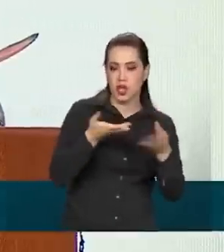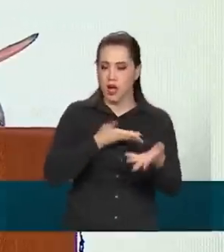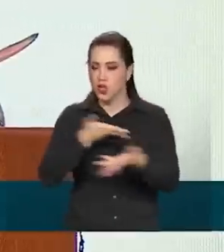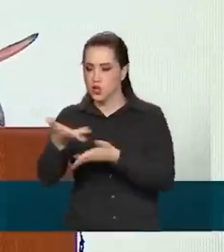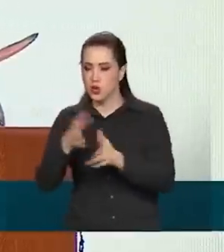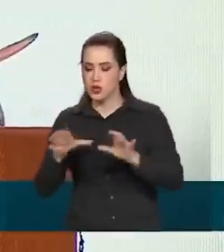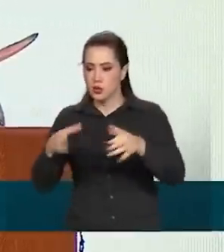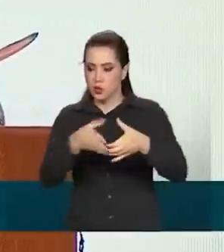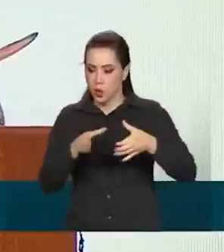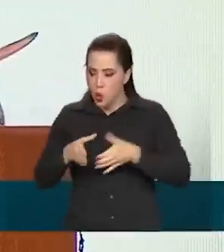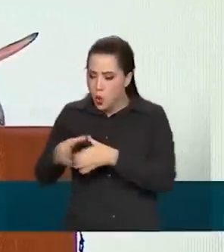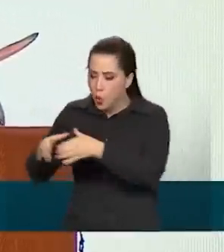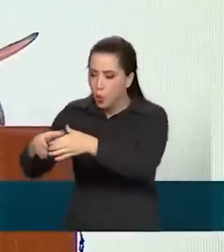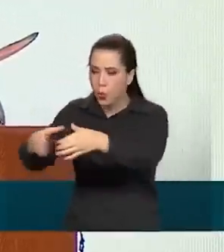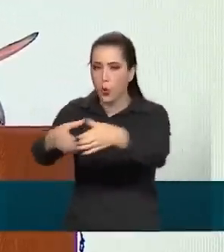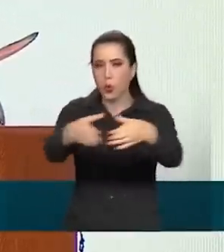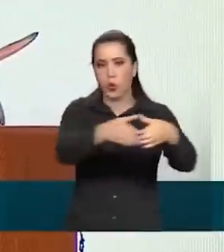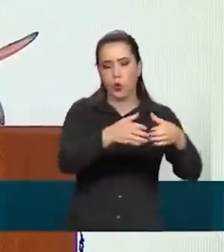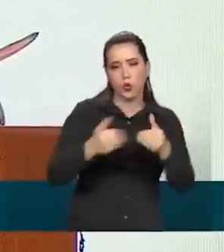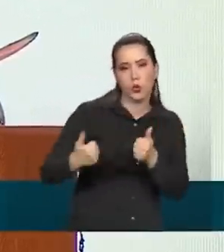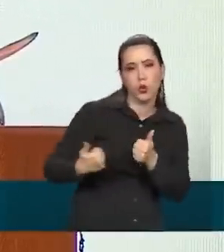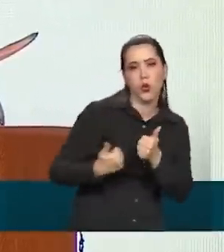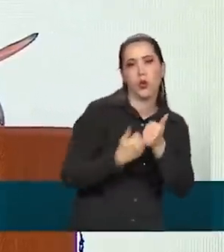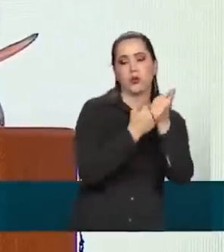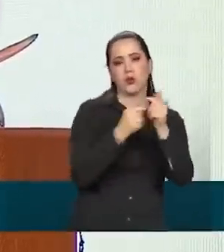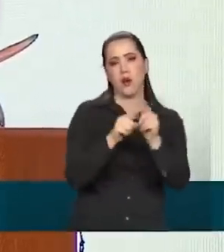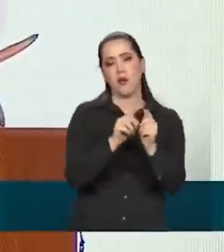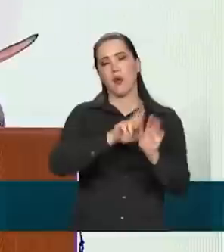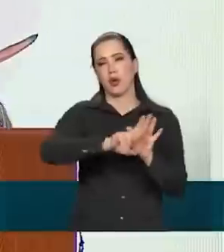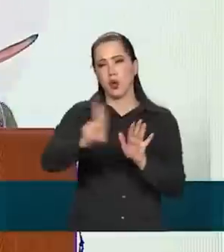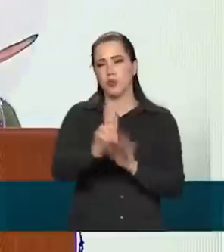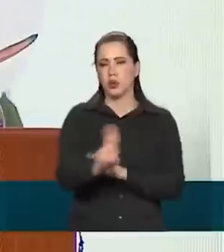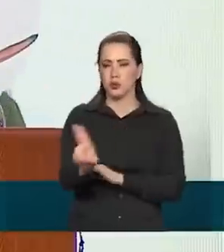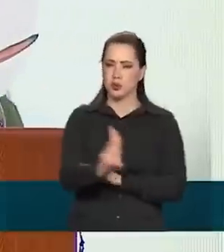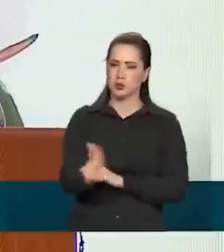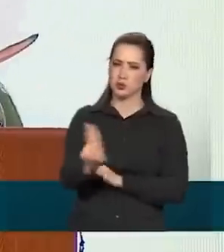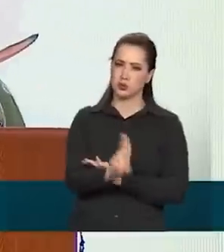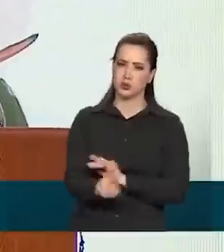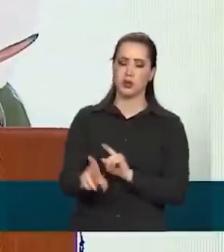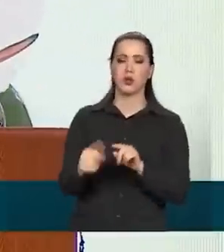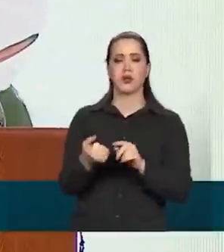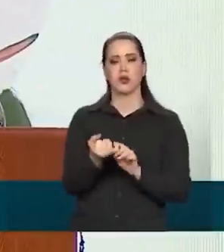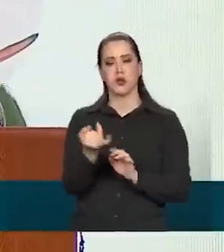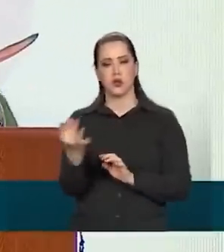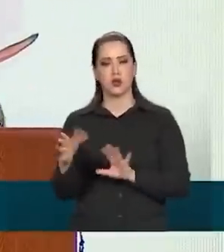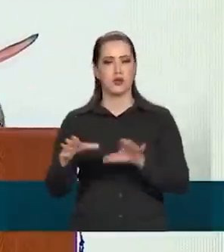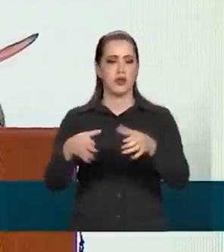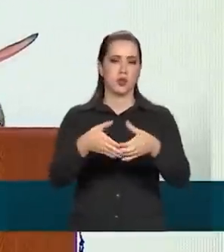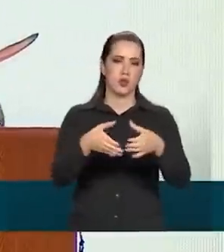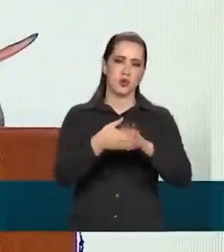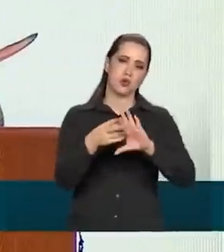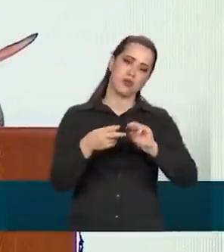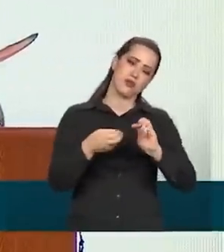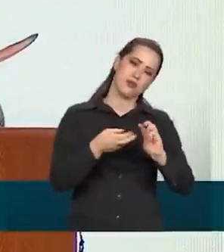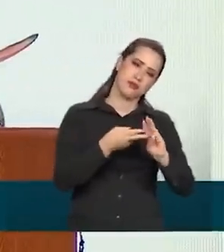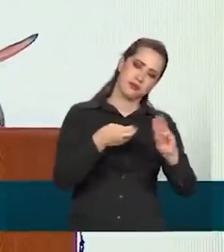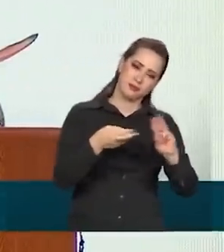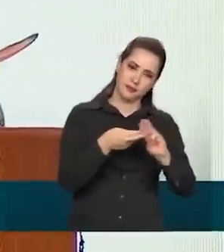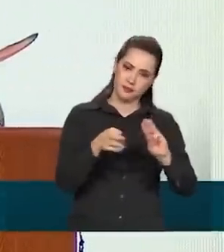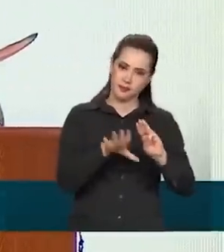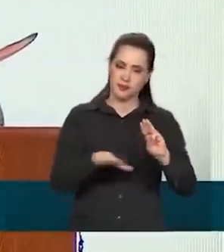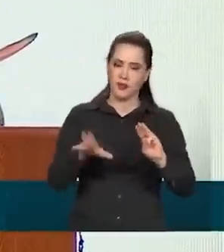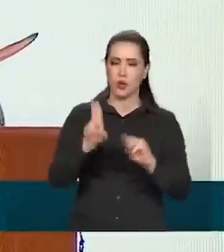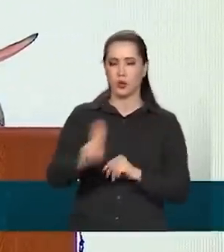dos Povos Indígenas do Brasil, a COIAB, a POIME, a ARPINSUL, a ARPINSUDESTE, a Comissão de Terra Guarani Virupá,